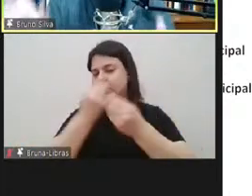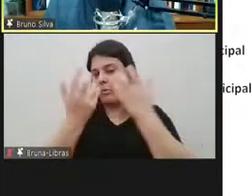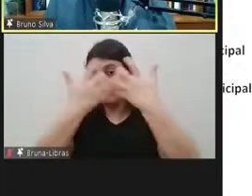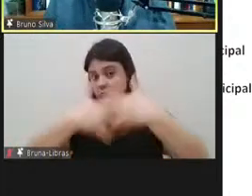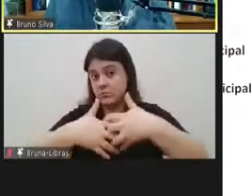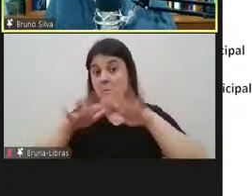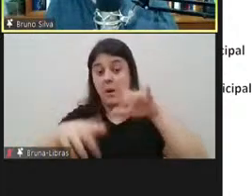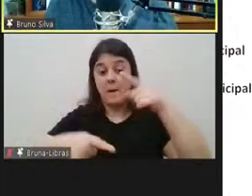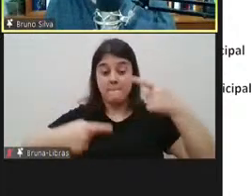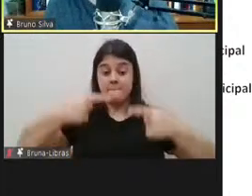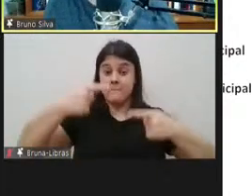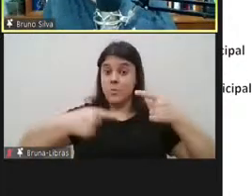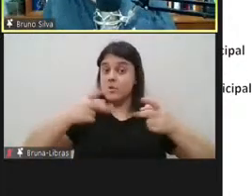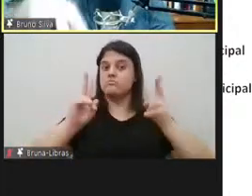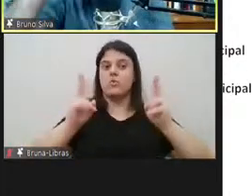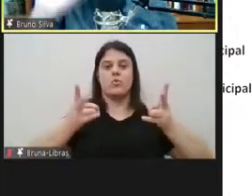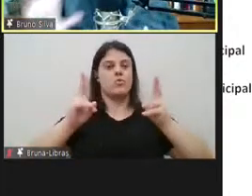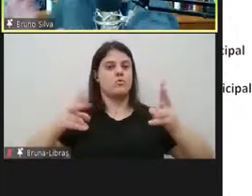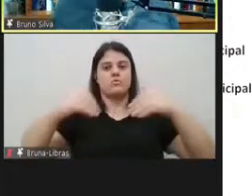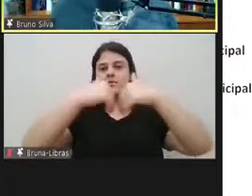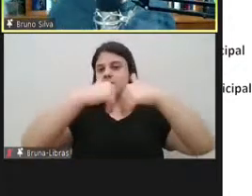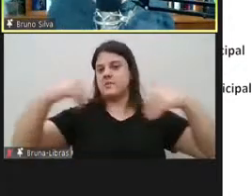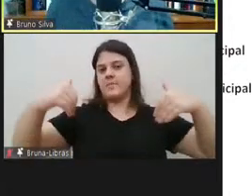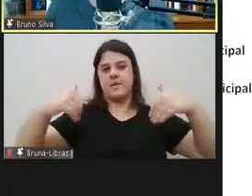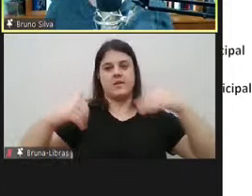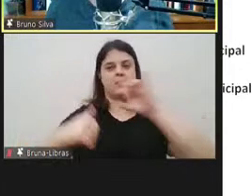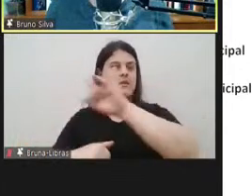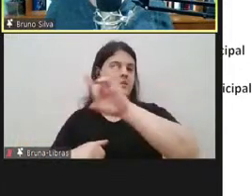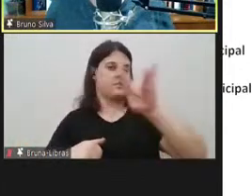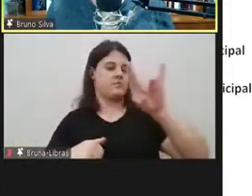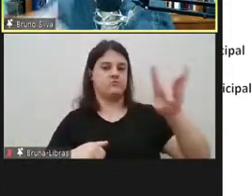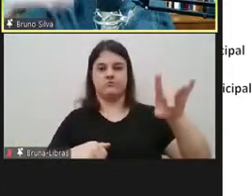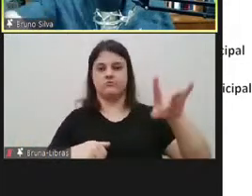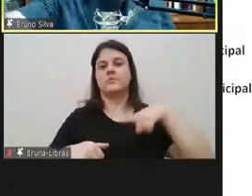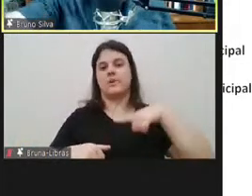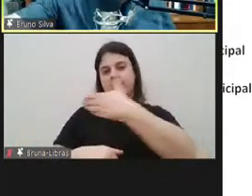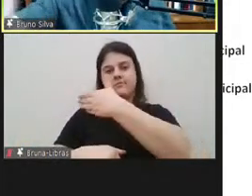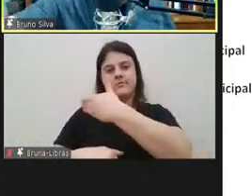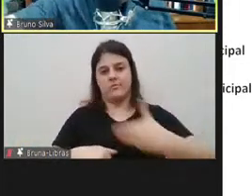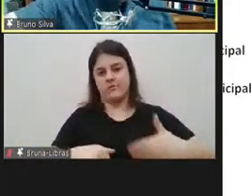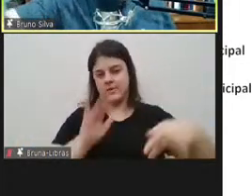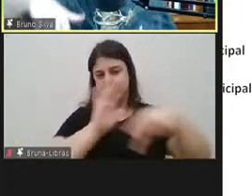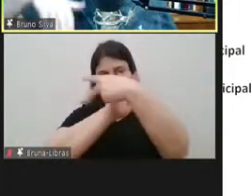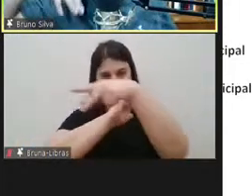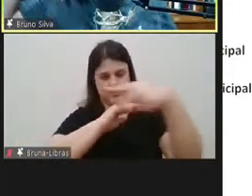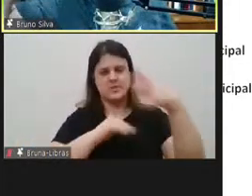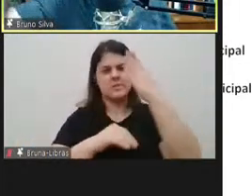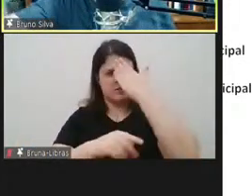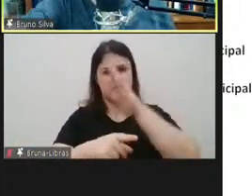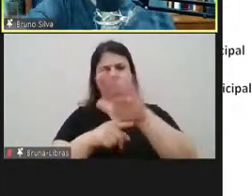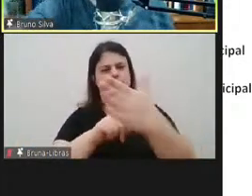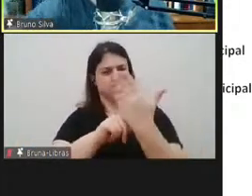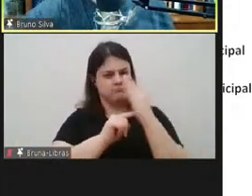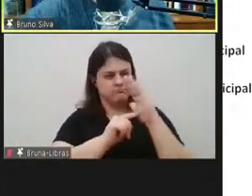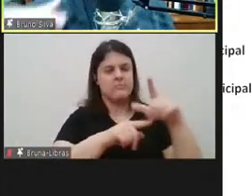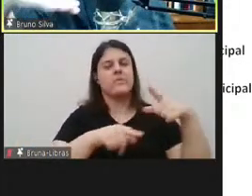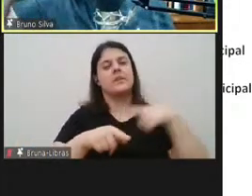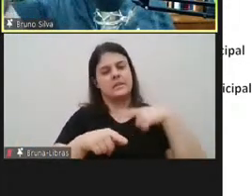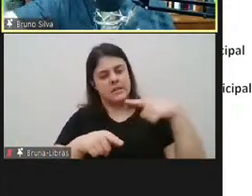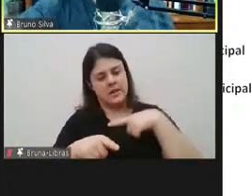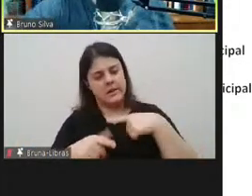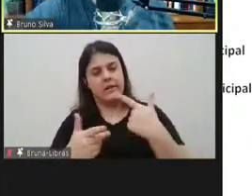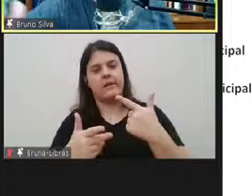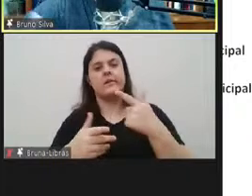funcionamento só que politicamente ela continua com seus governos nacionais muito forte né É óbvio que nós sabemos que a cooperação internacional que a